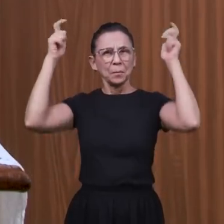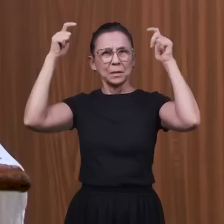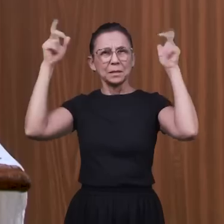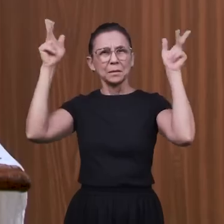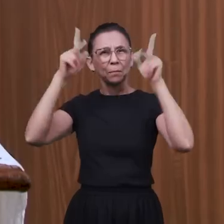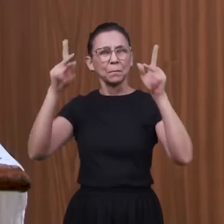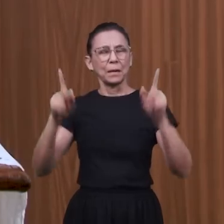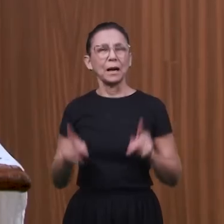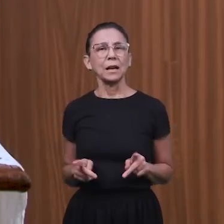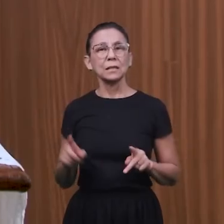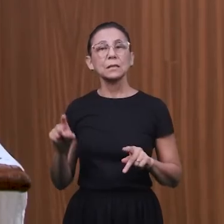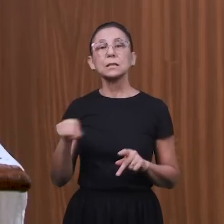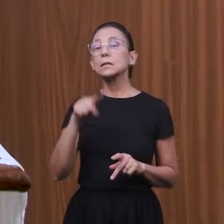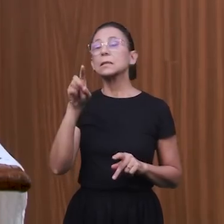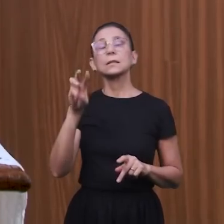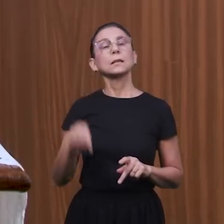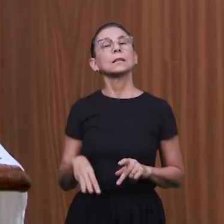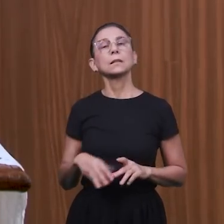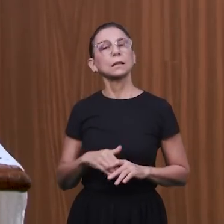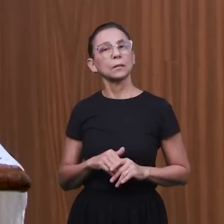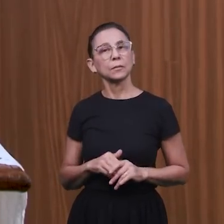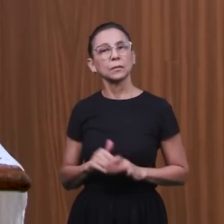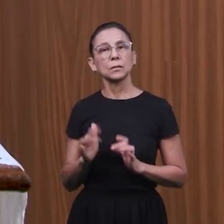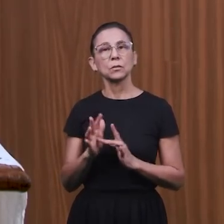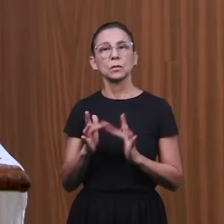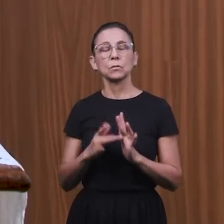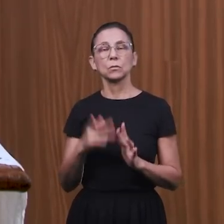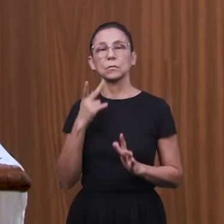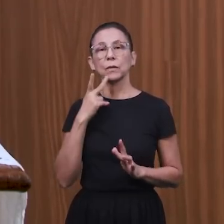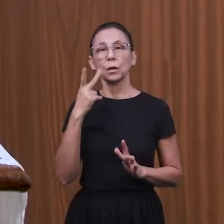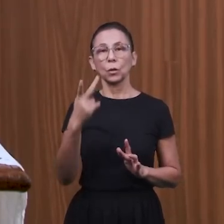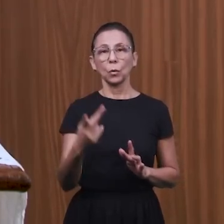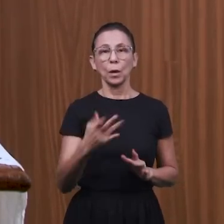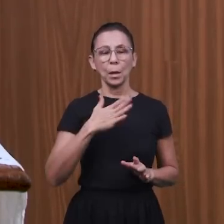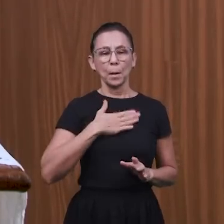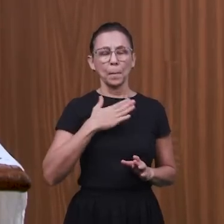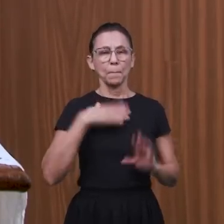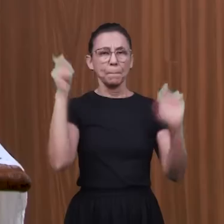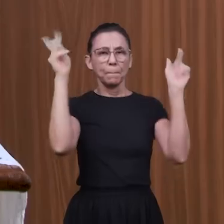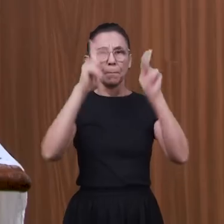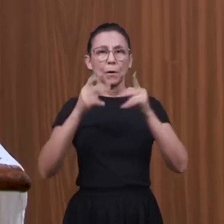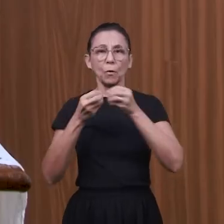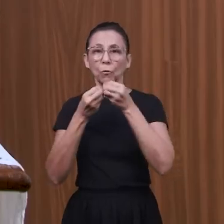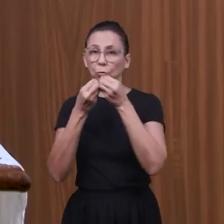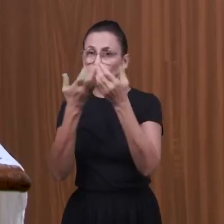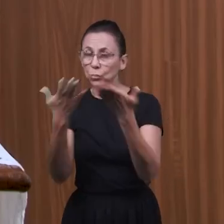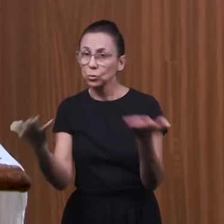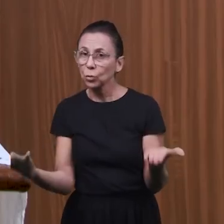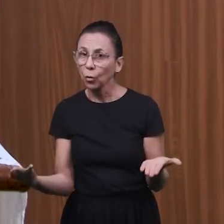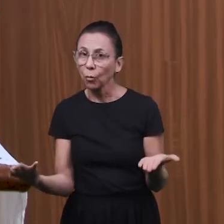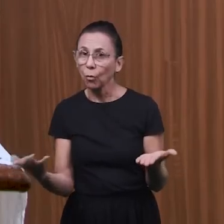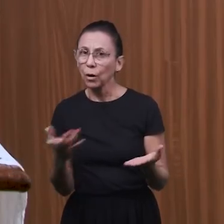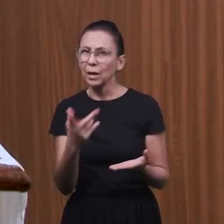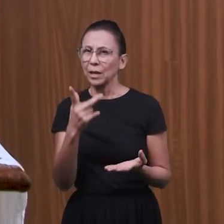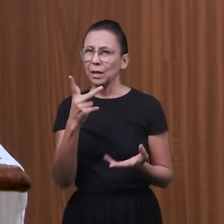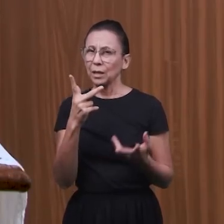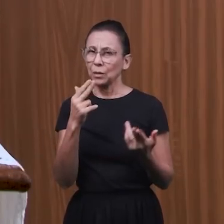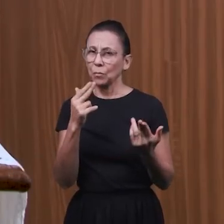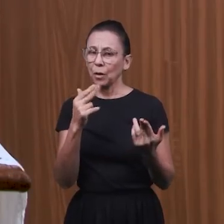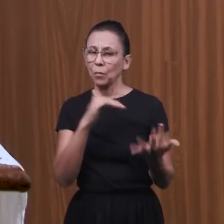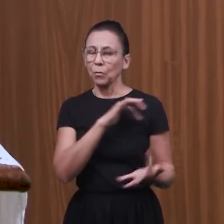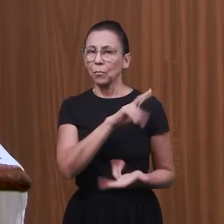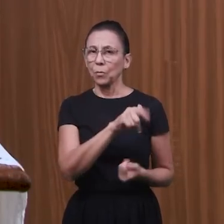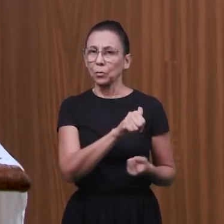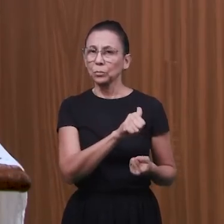Ele. Quando Jesus diz assim: a minha paz eu vos dou. Eu não vou lá dou como o mundo a dá, mas a